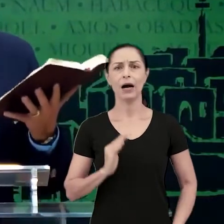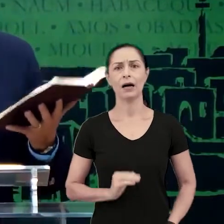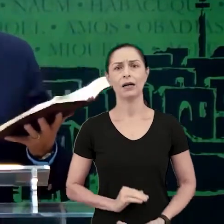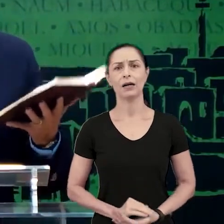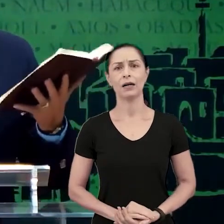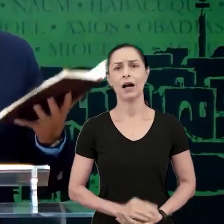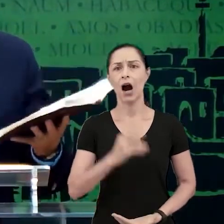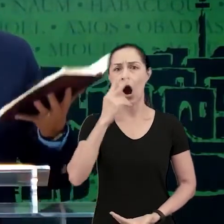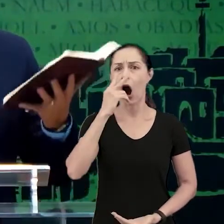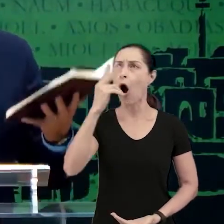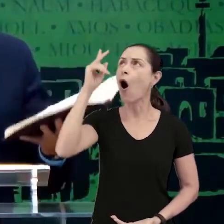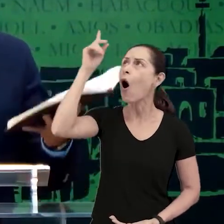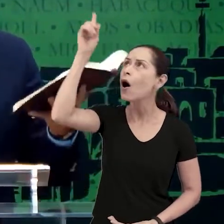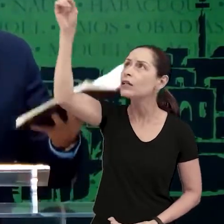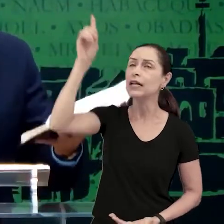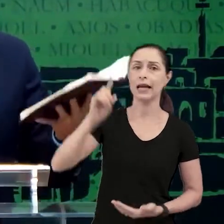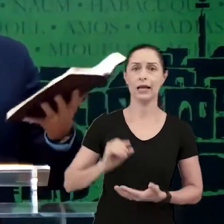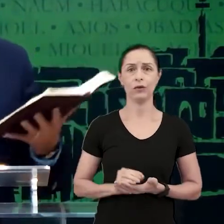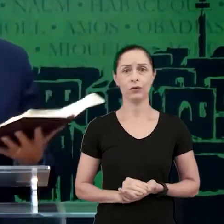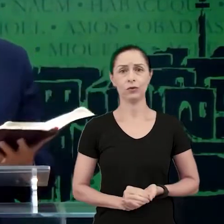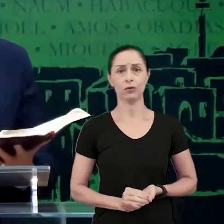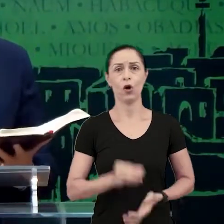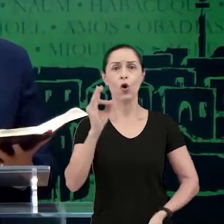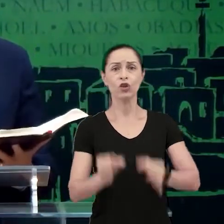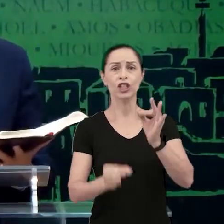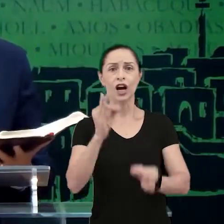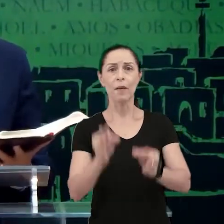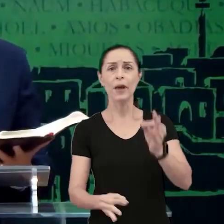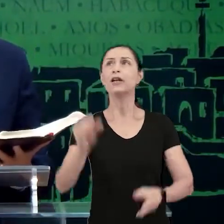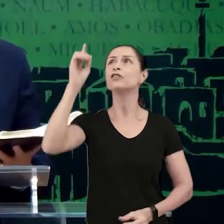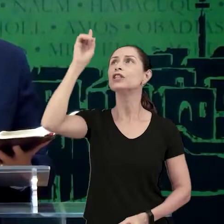julgamento de Deus sobre os inimigos da igreja.